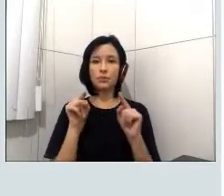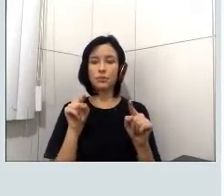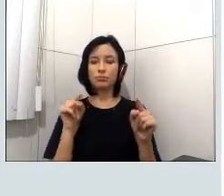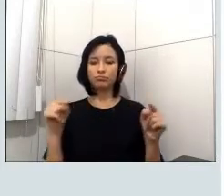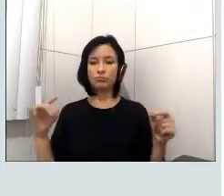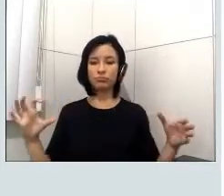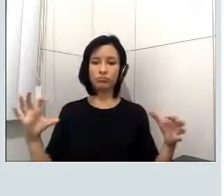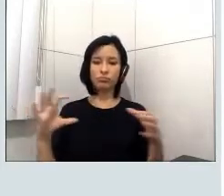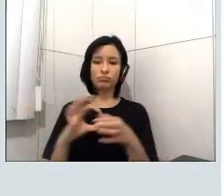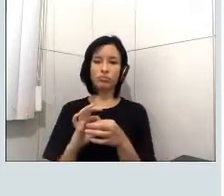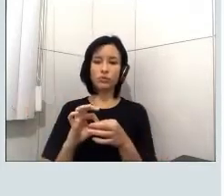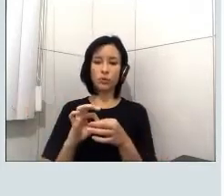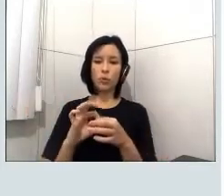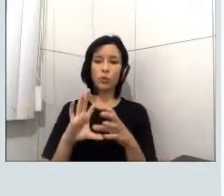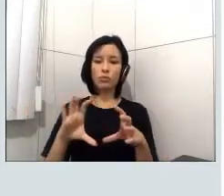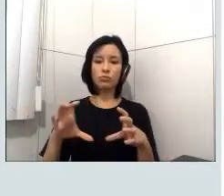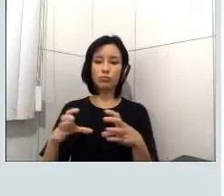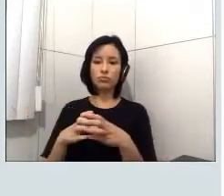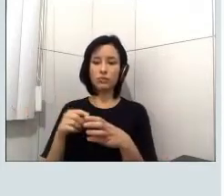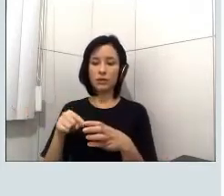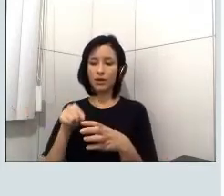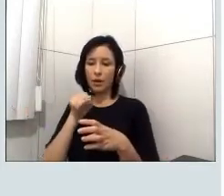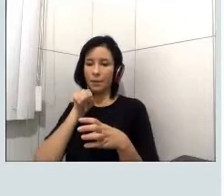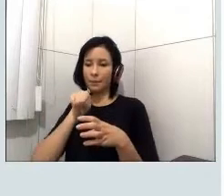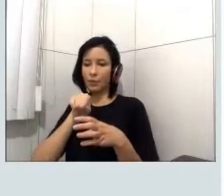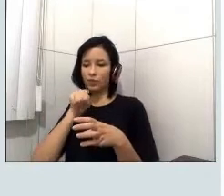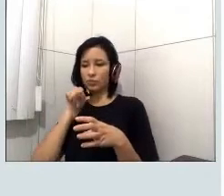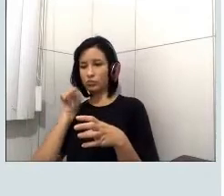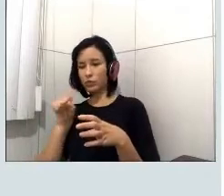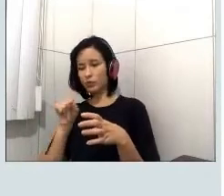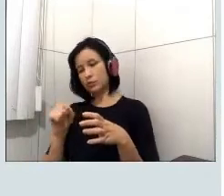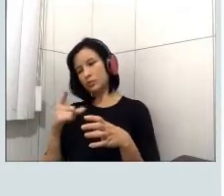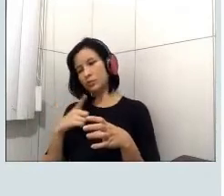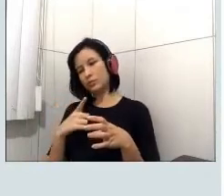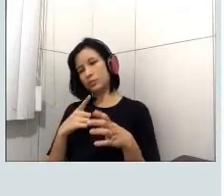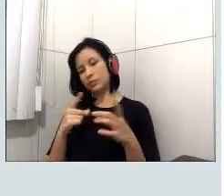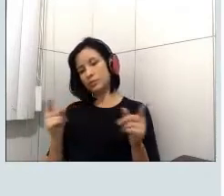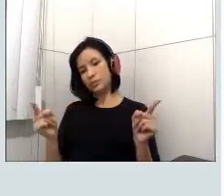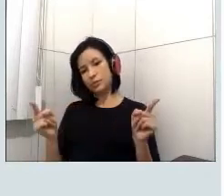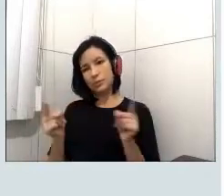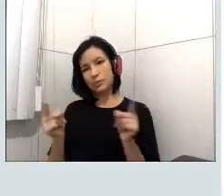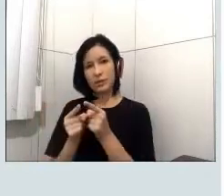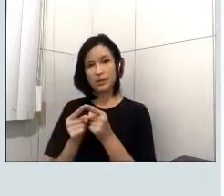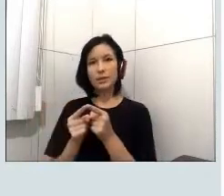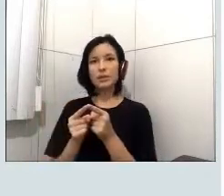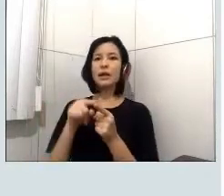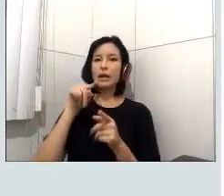o conjunto dos pontos que estão entre eles é um segmento de reta.